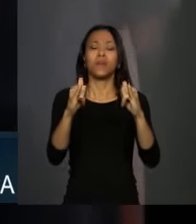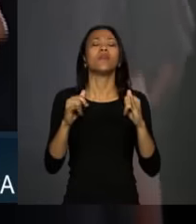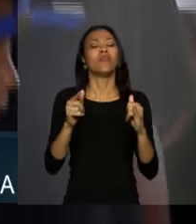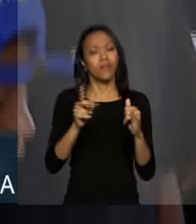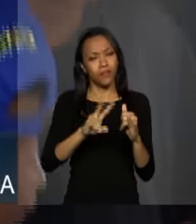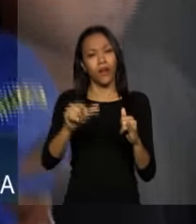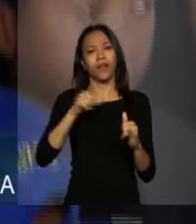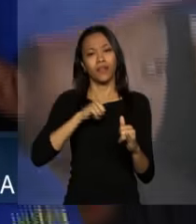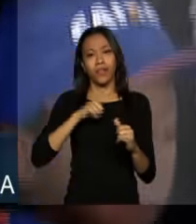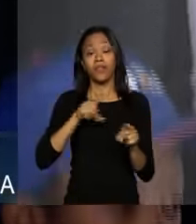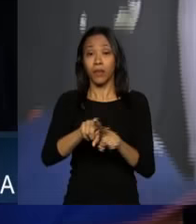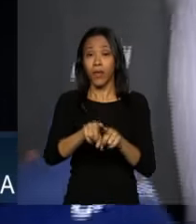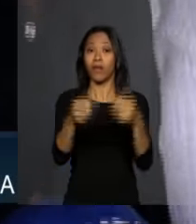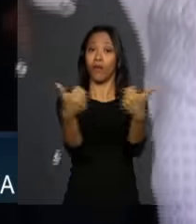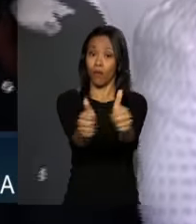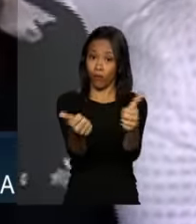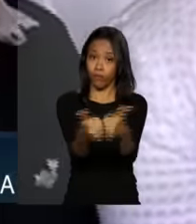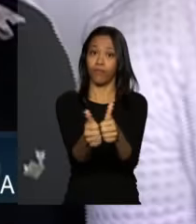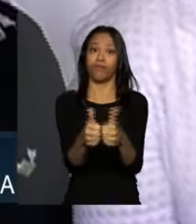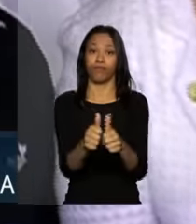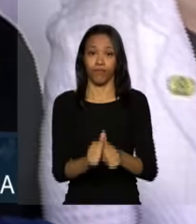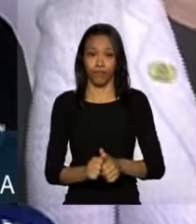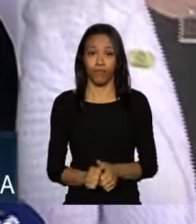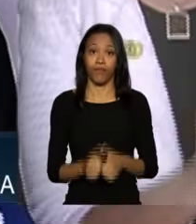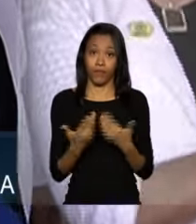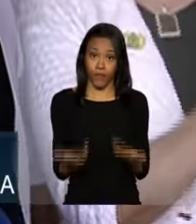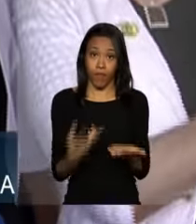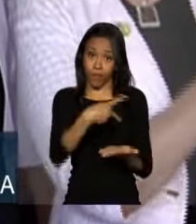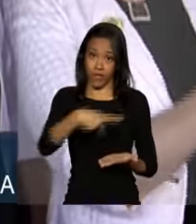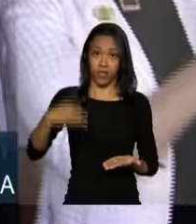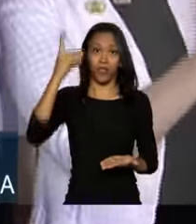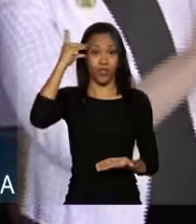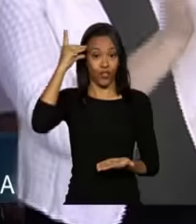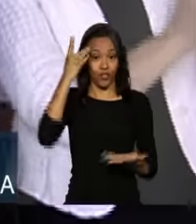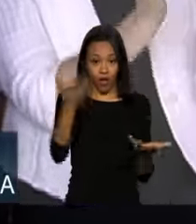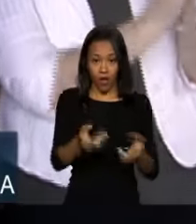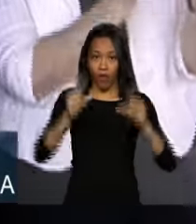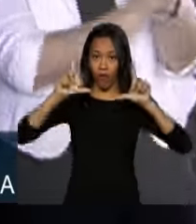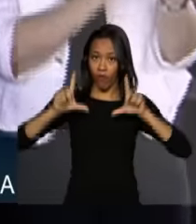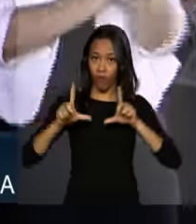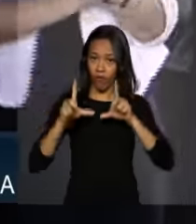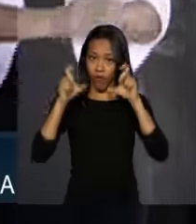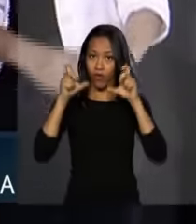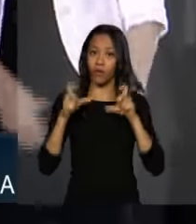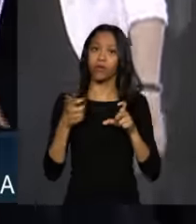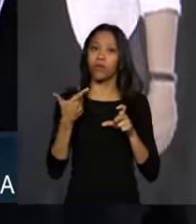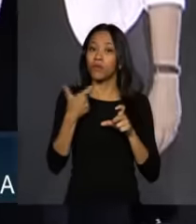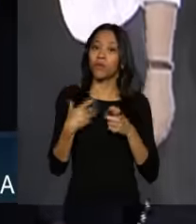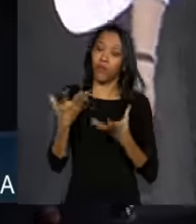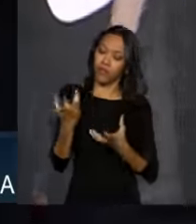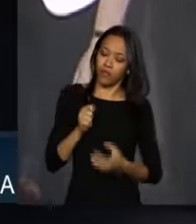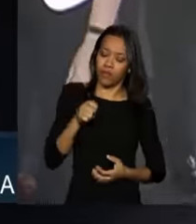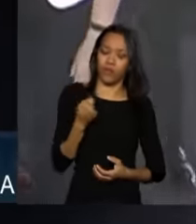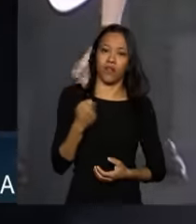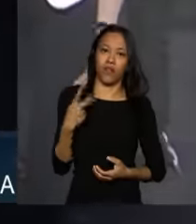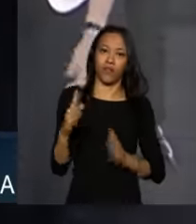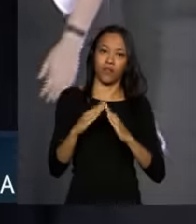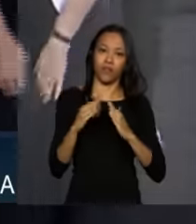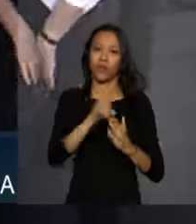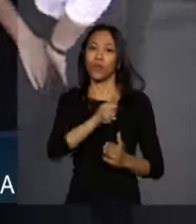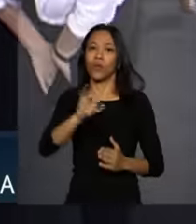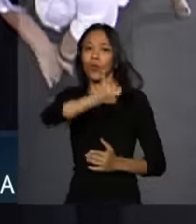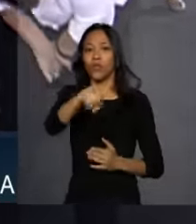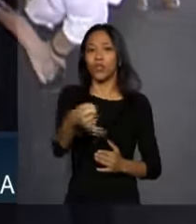terá o serviço de transporte público. A presidenta Dilma Rousseff tira foto com um dos beneficiados, seu José da Silva